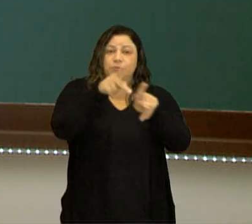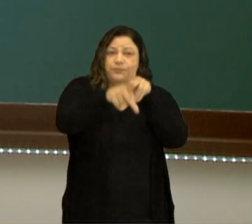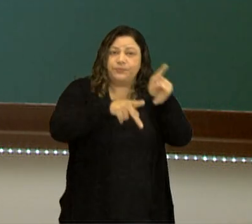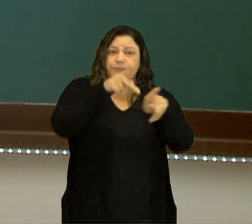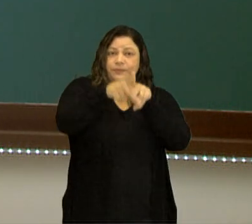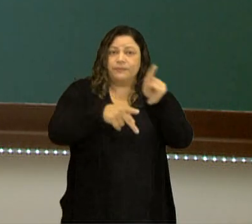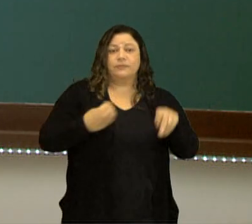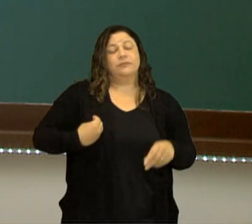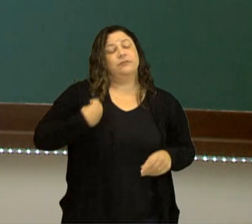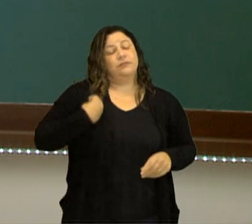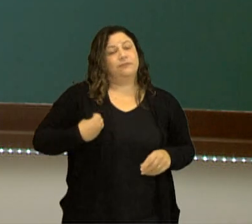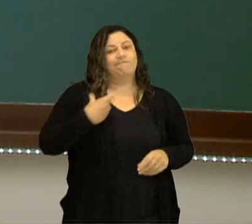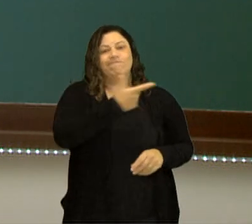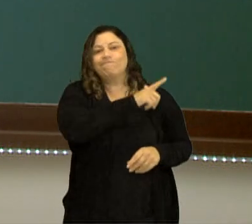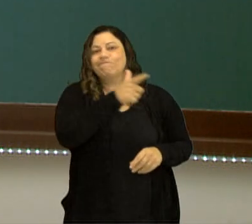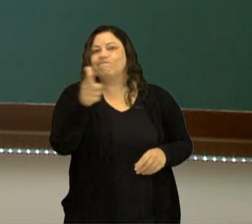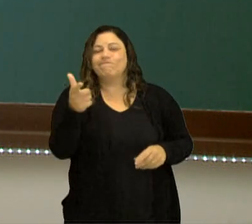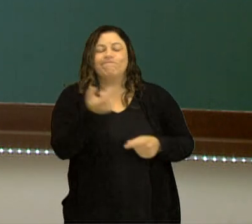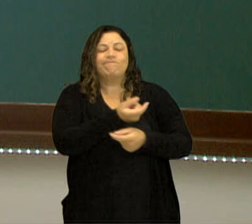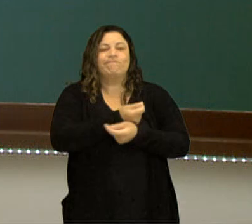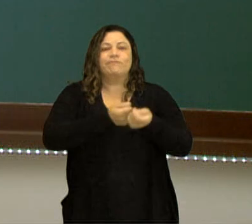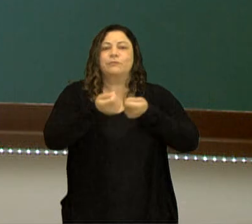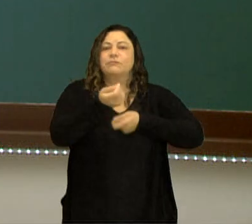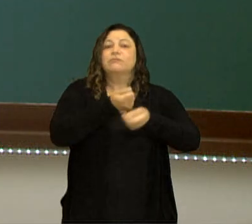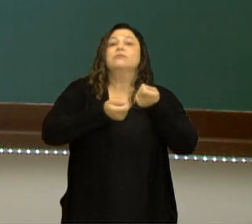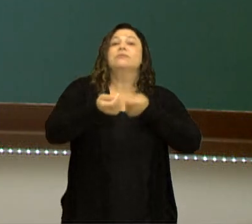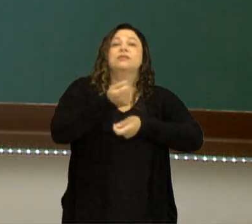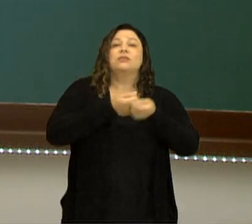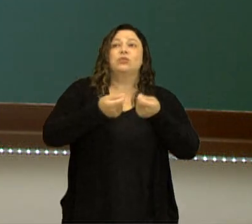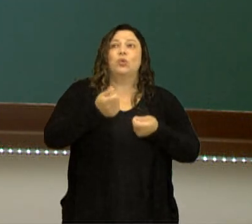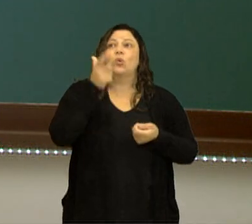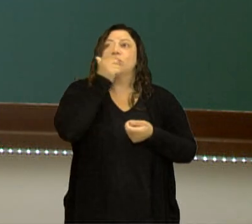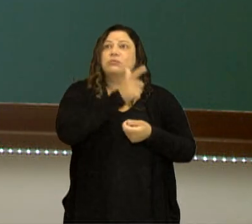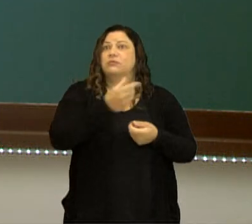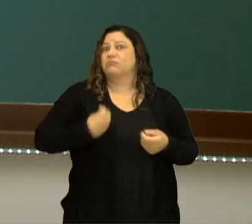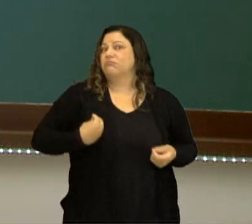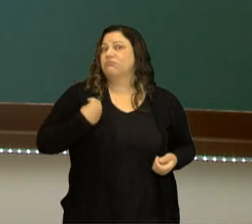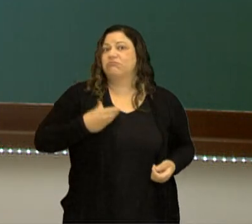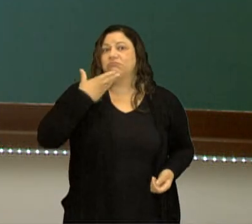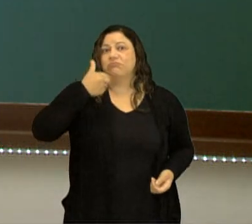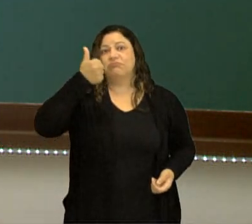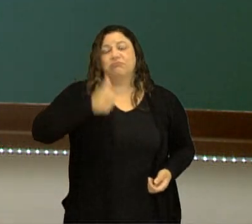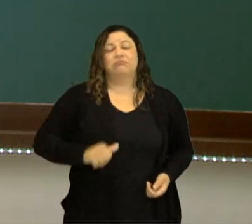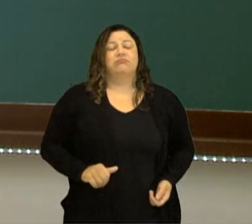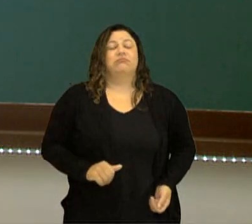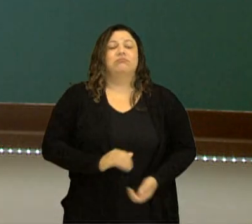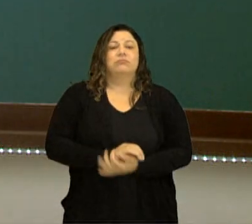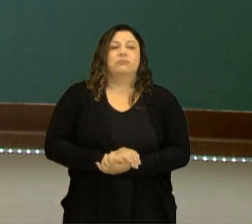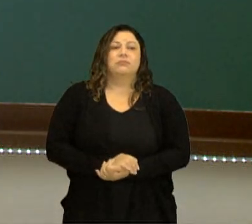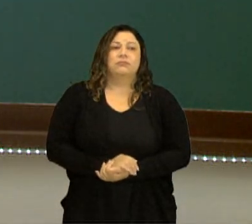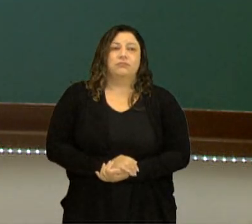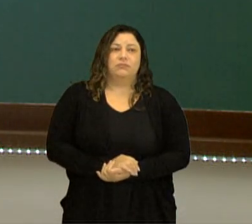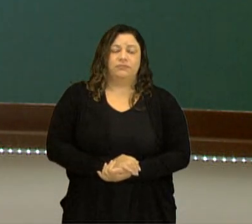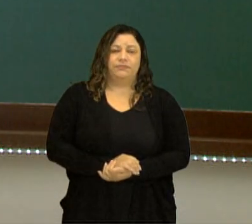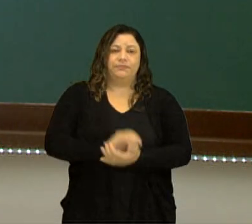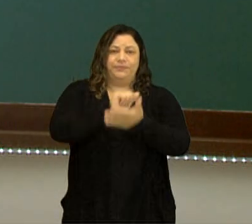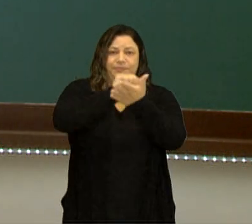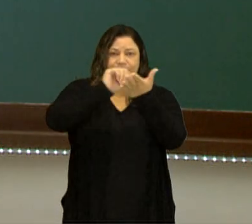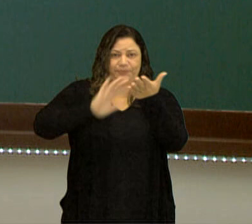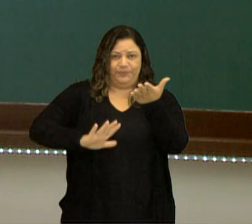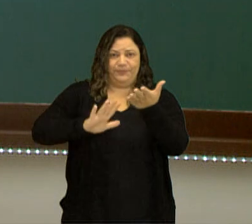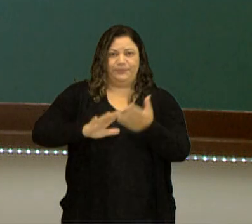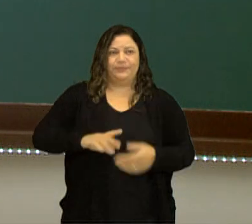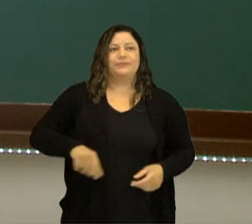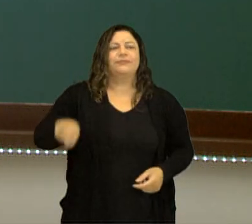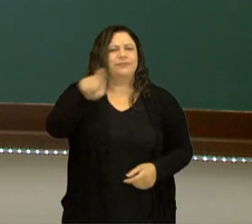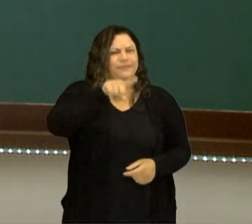nela não tinha recursos de conseguir viver de uma maneira melhor. Uma atividade para